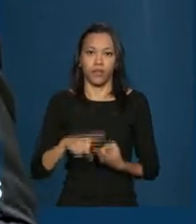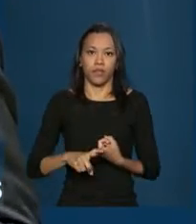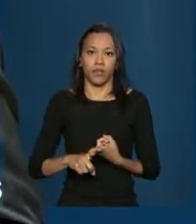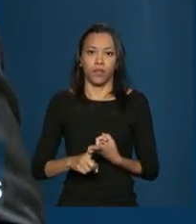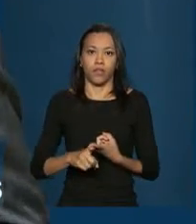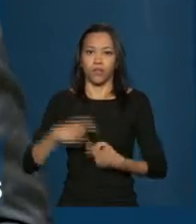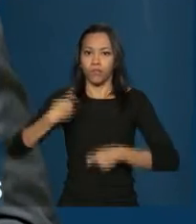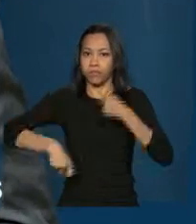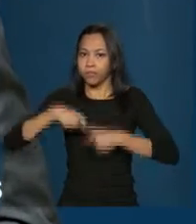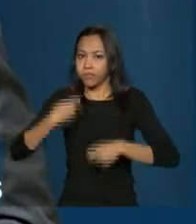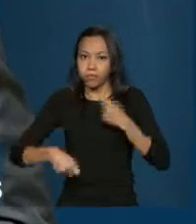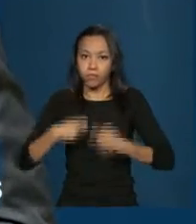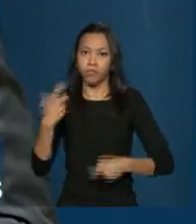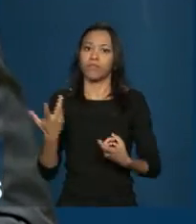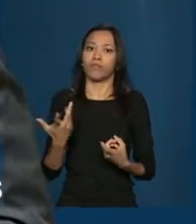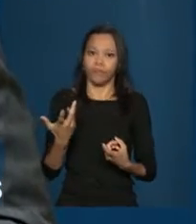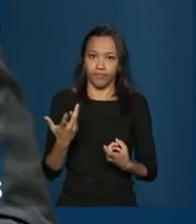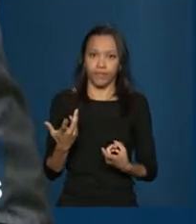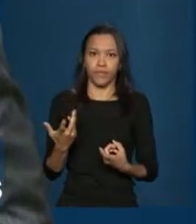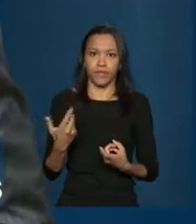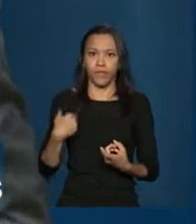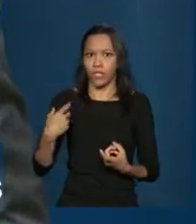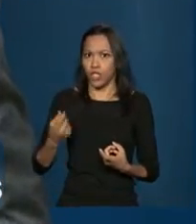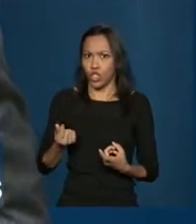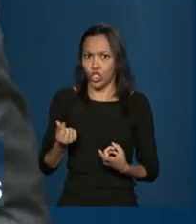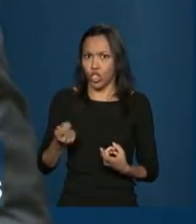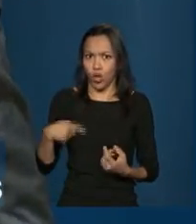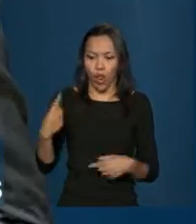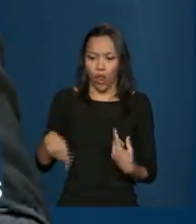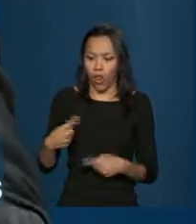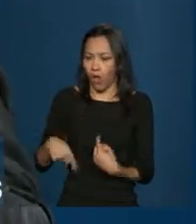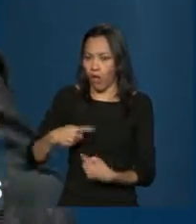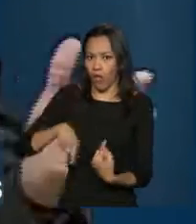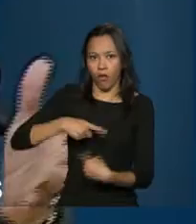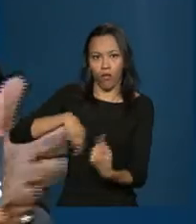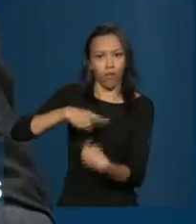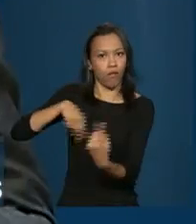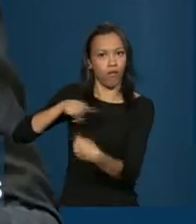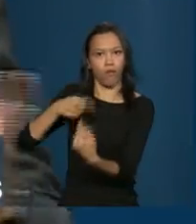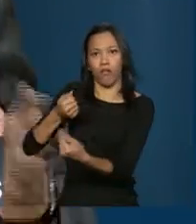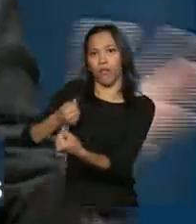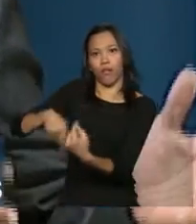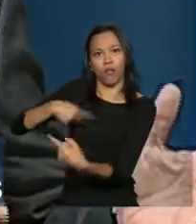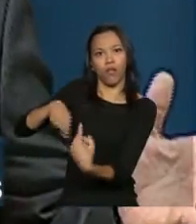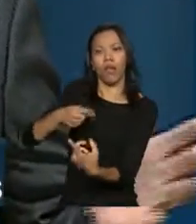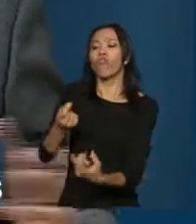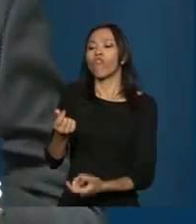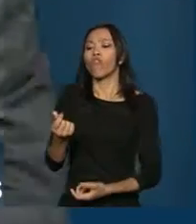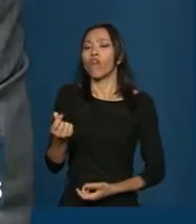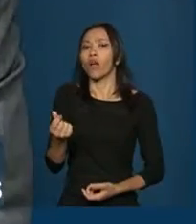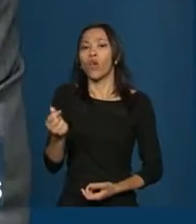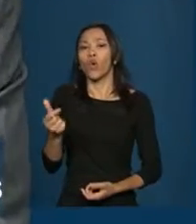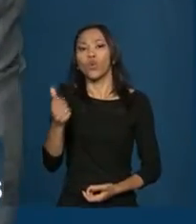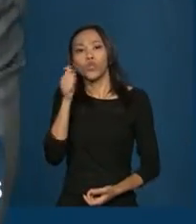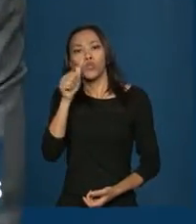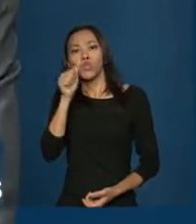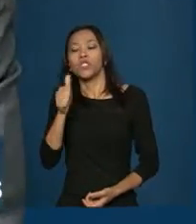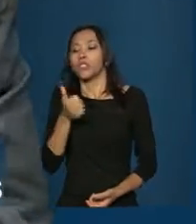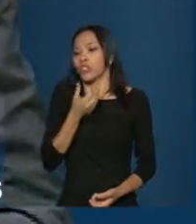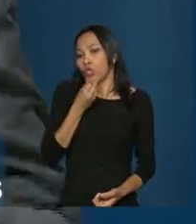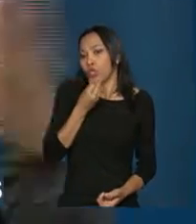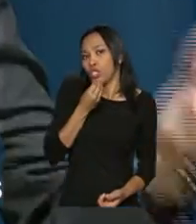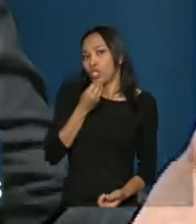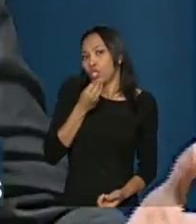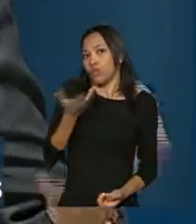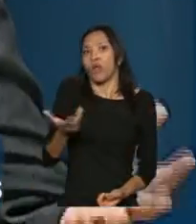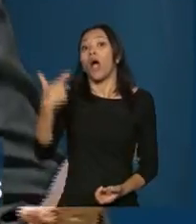Você tem exploração sexual, ok, tem uma produção de dinheiro constante, né? O valor de um menino, uma menina em Londres